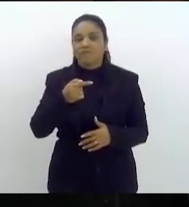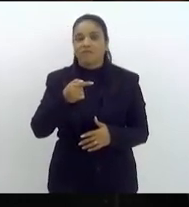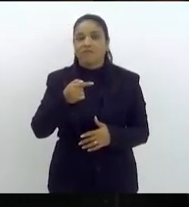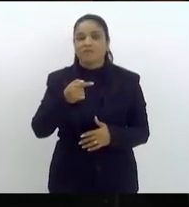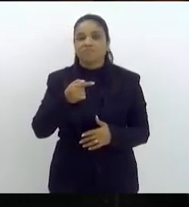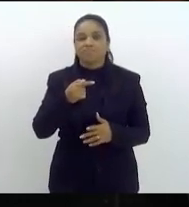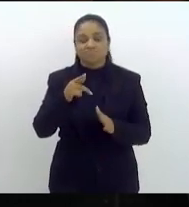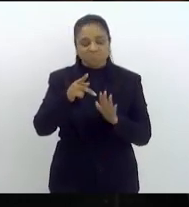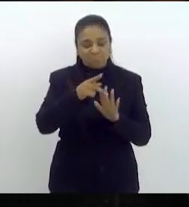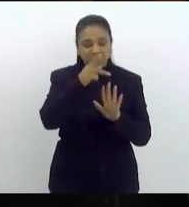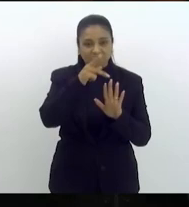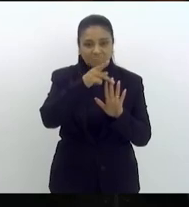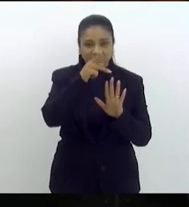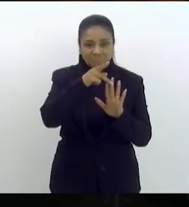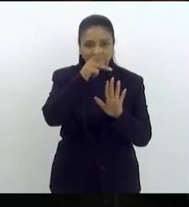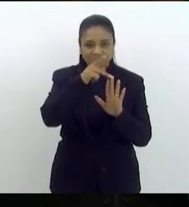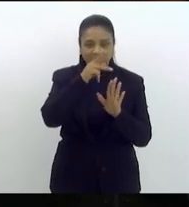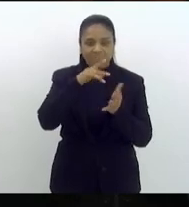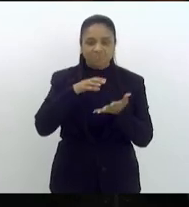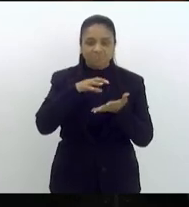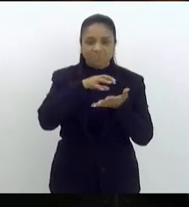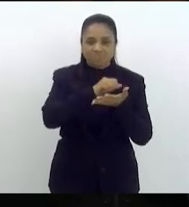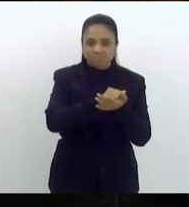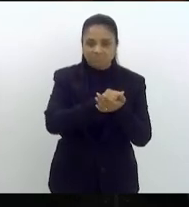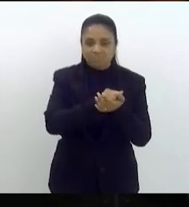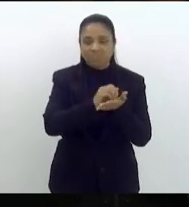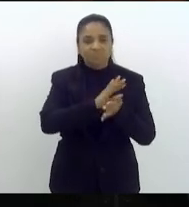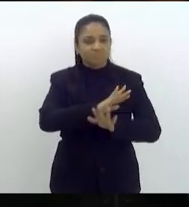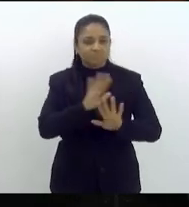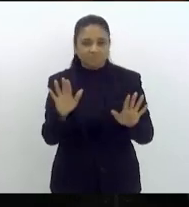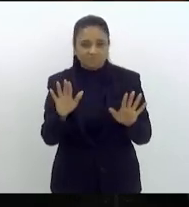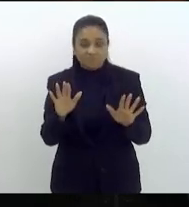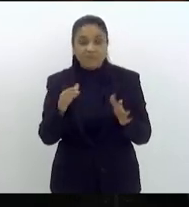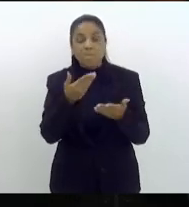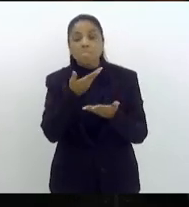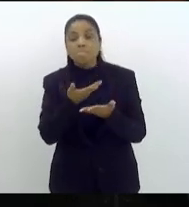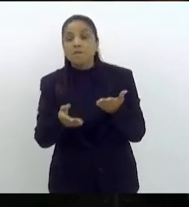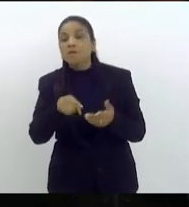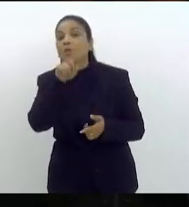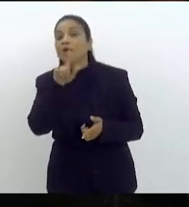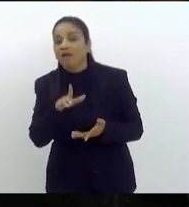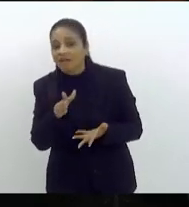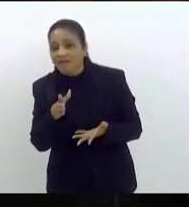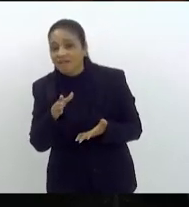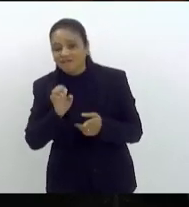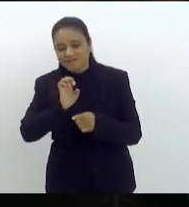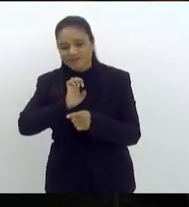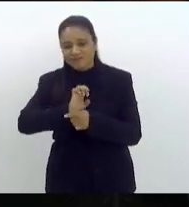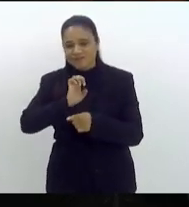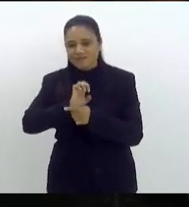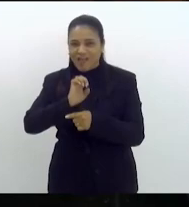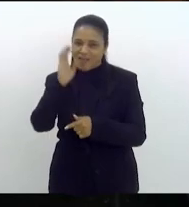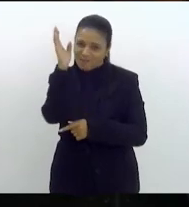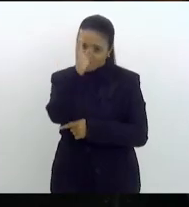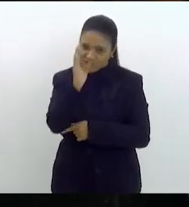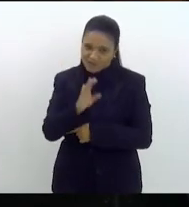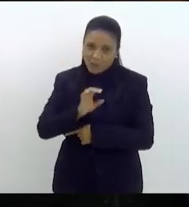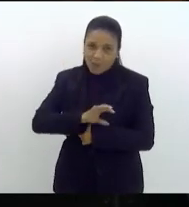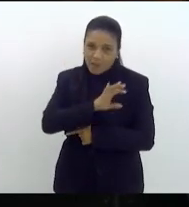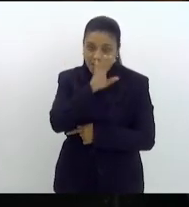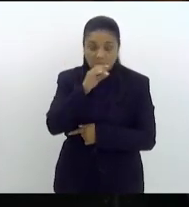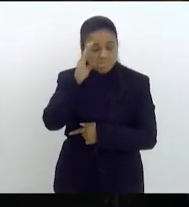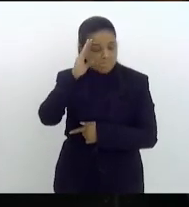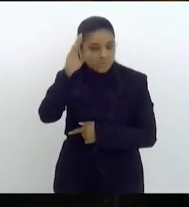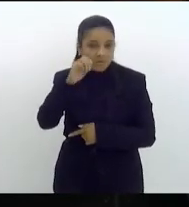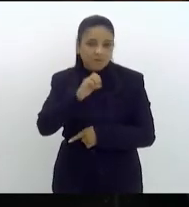o parecer da G1 Quem perdeu os estados brasileiros principalmente o Rio